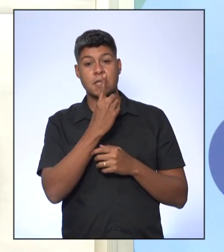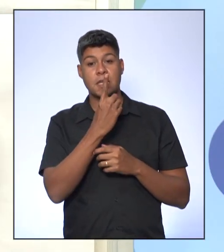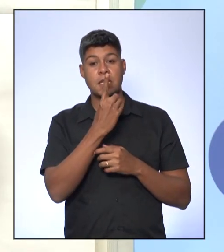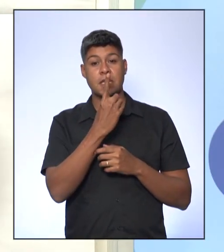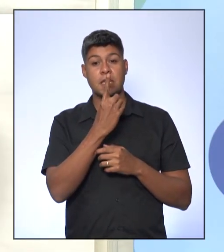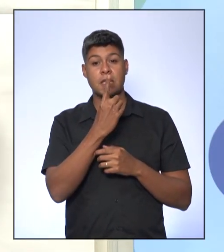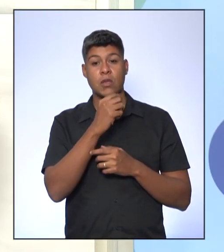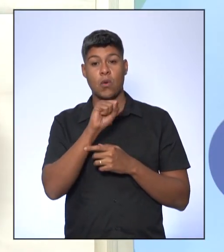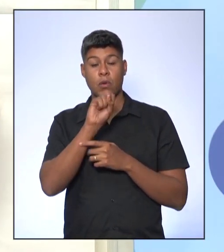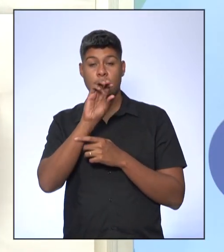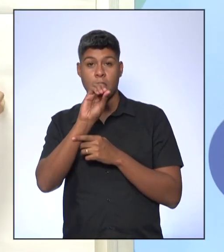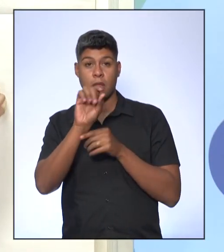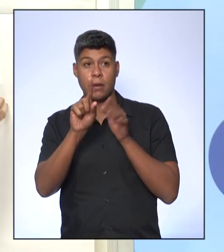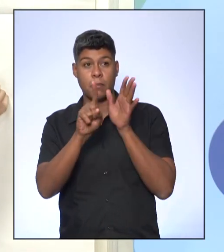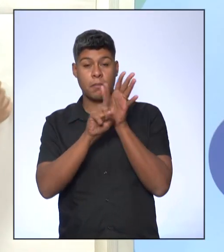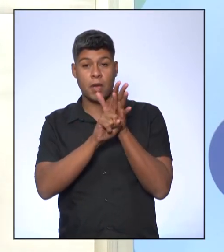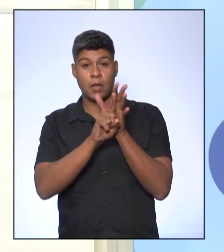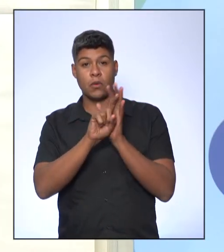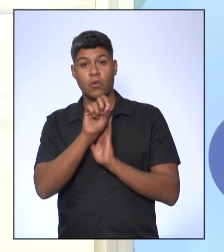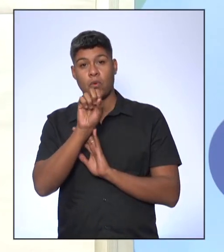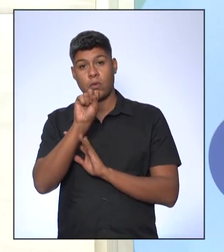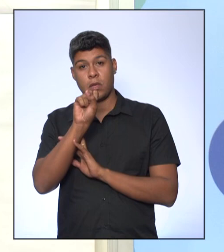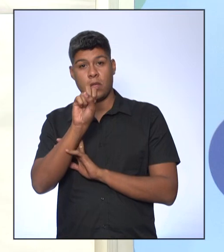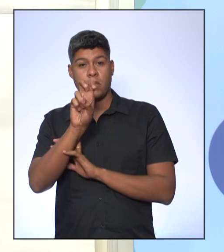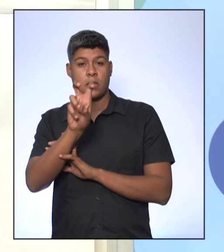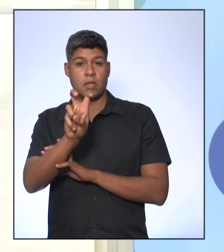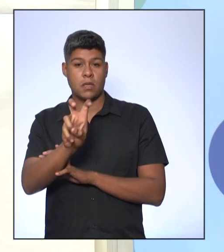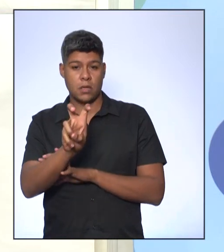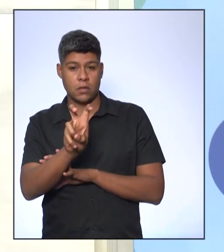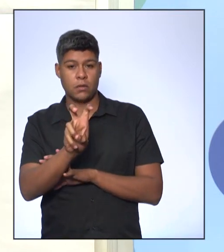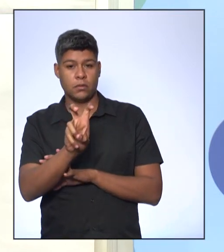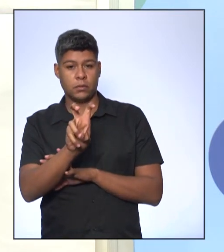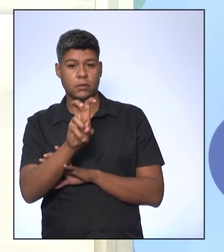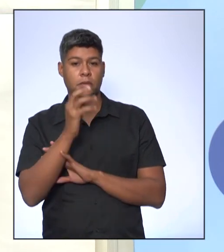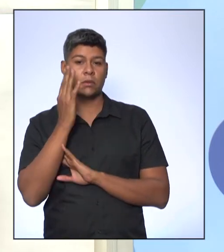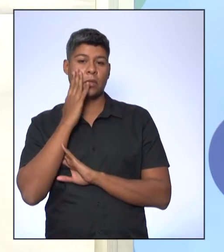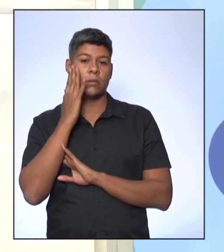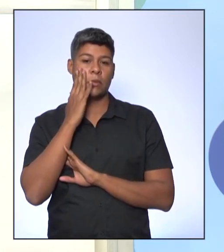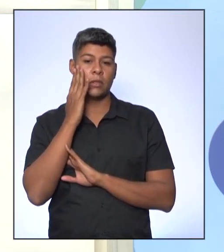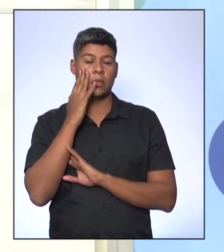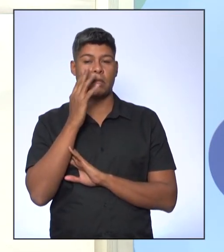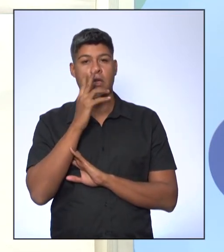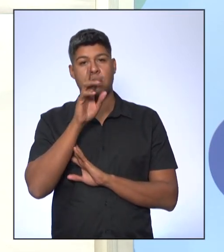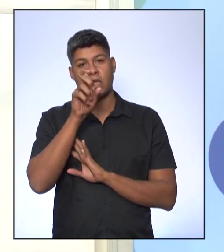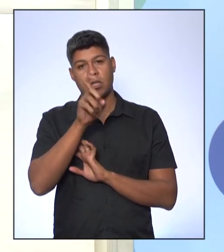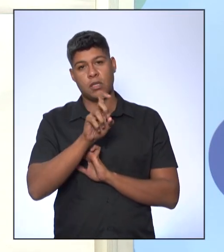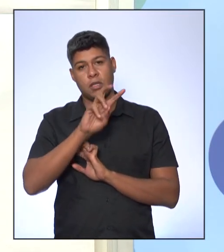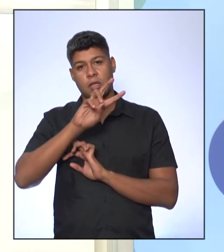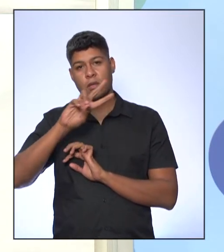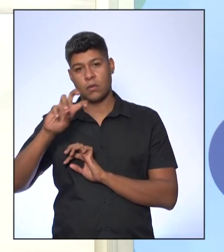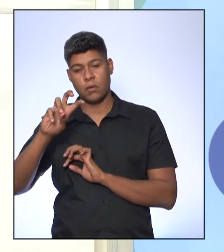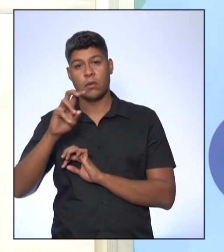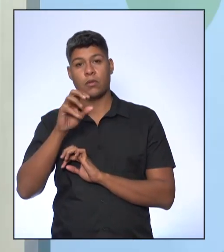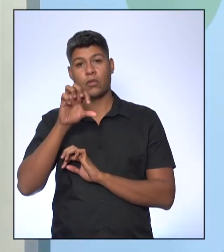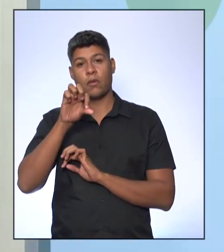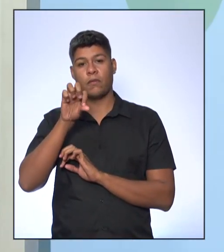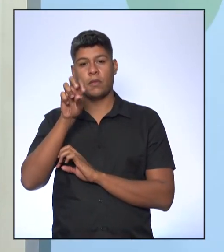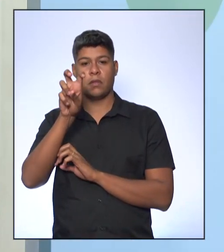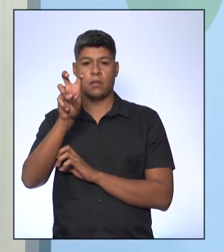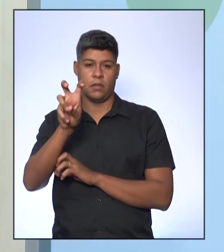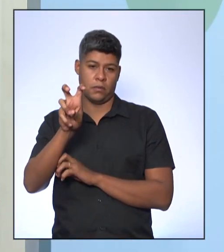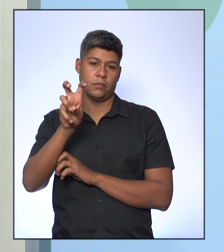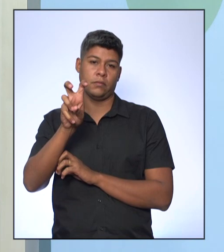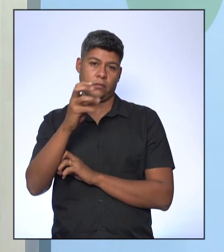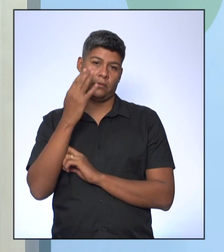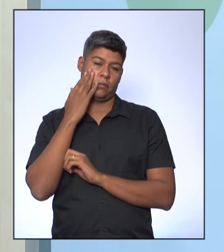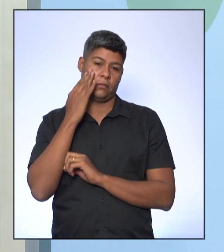180 menos 85, não é isso? Bom, Gustavo, Mário, Sérgio, Matheus acertaram a primeira, porque eles colocaram